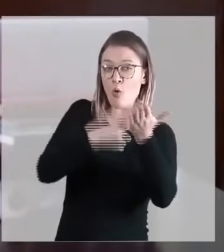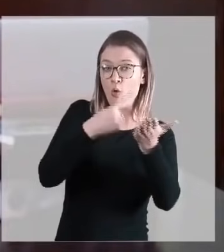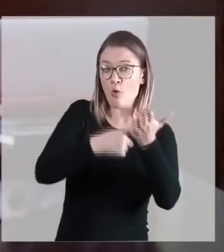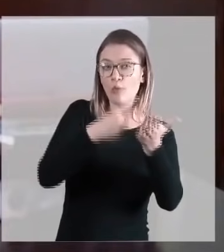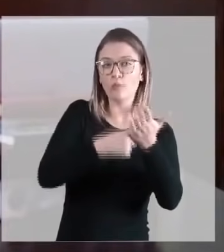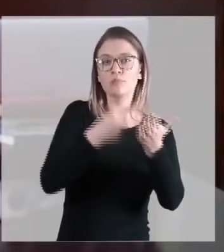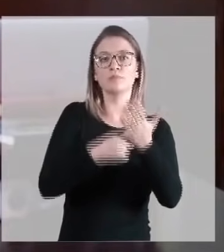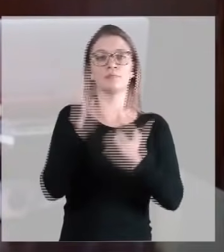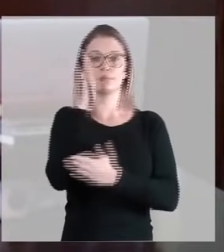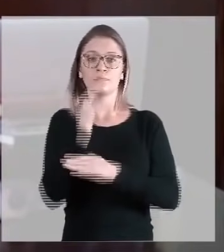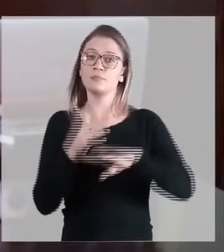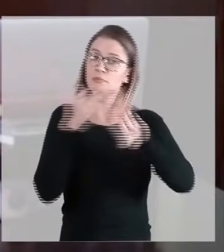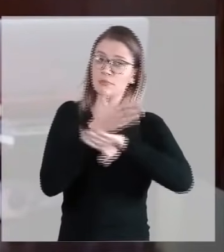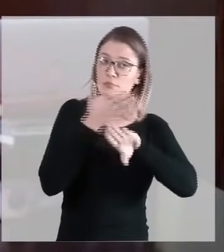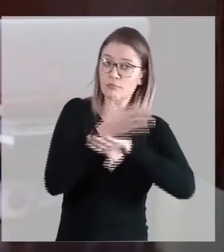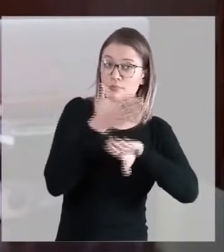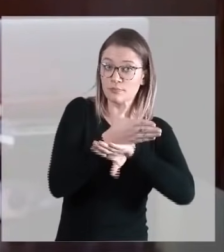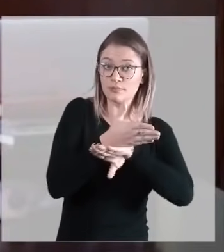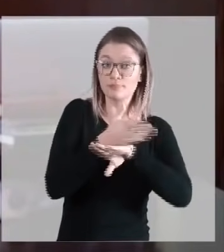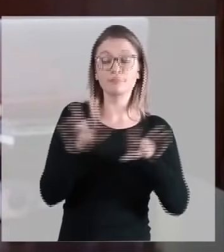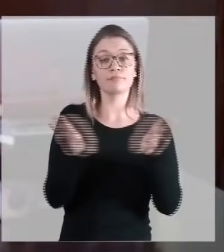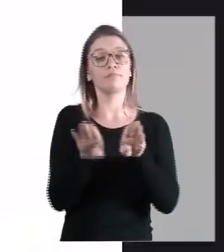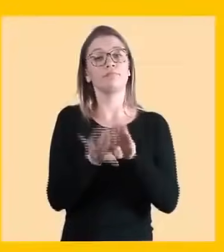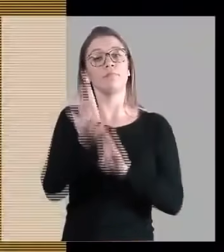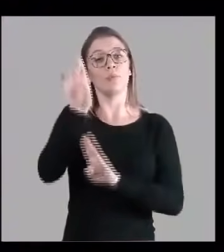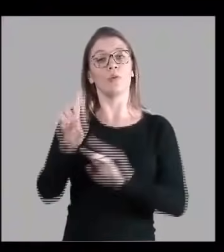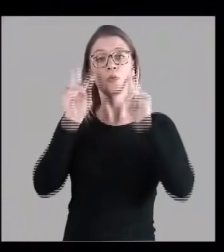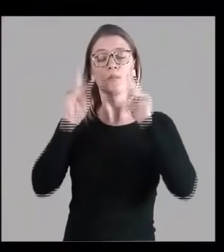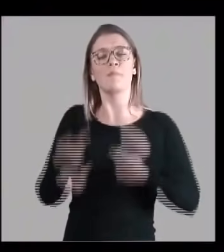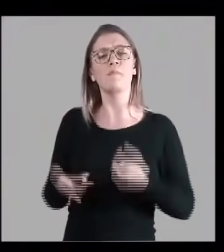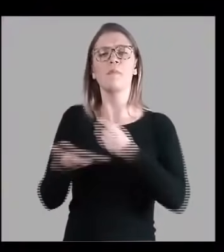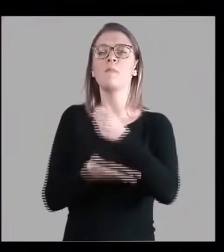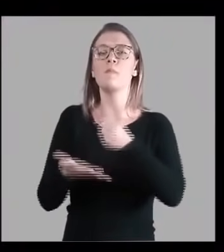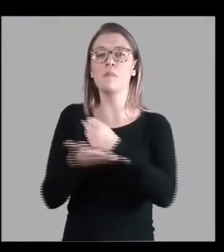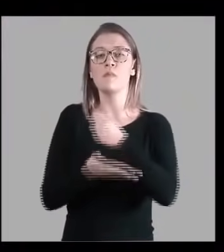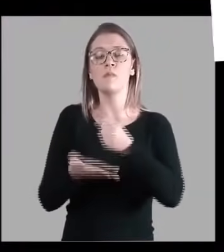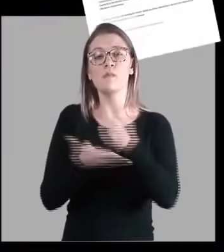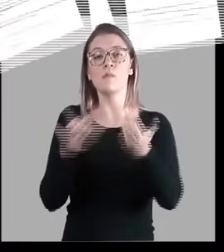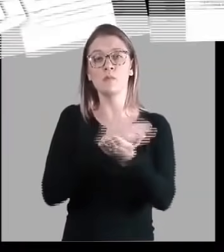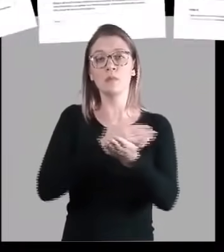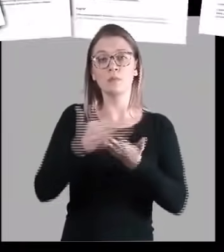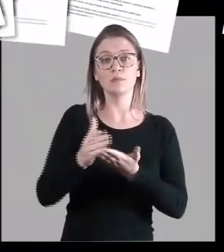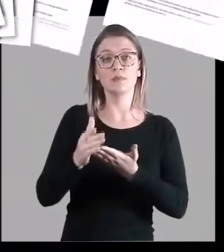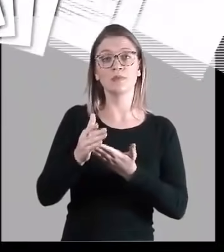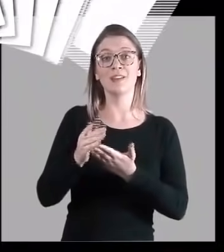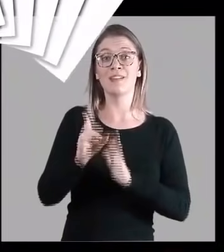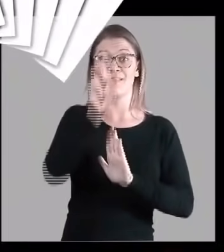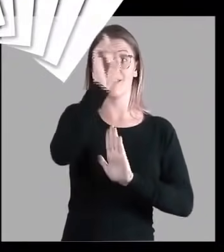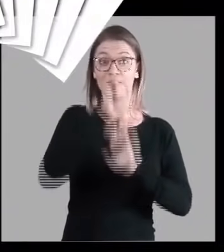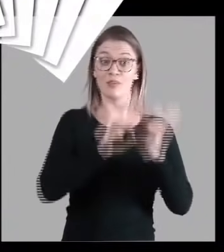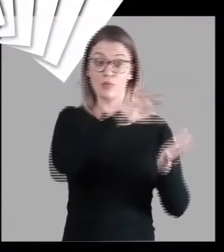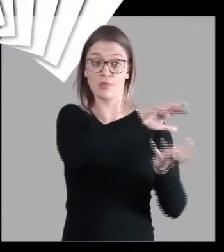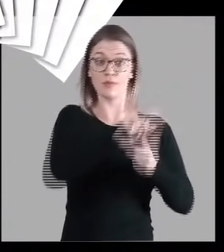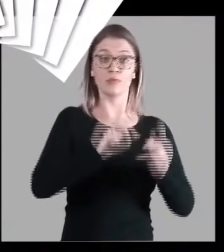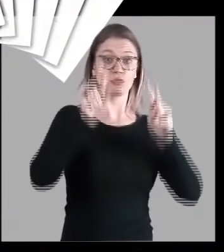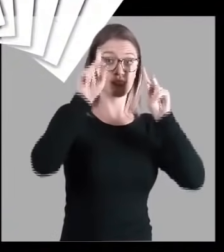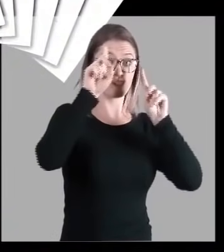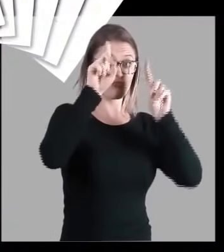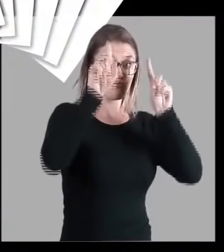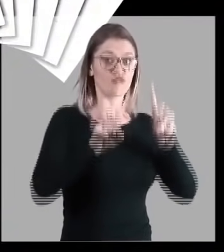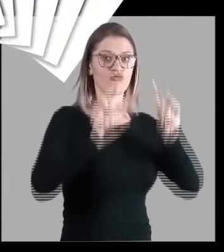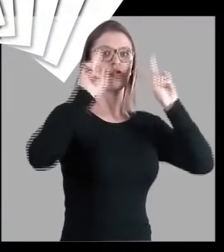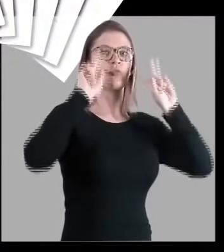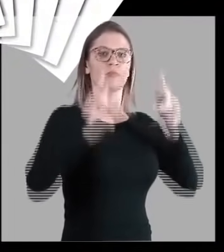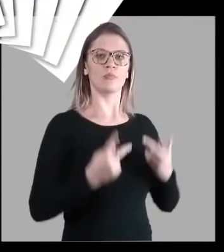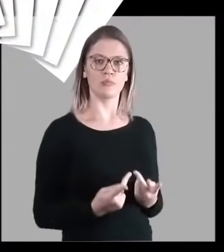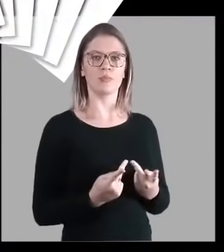quais o Brasil é participante, e os direitos humanos básicos. Comecemos então com a Declaração Universal dos Direitos Humanos e vamos verificar